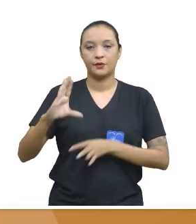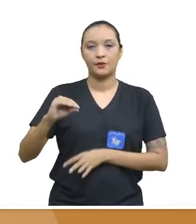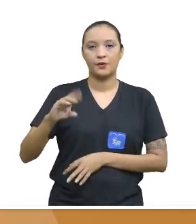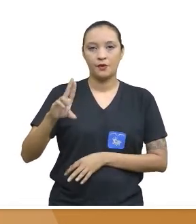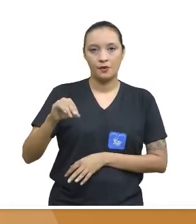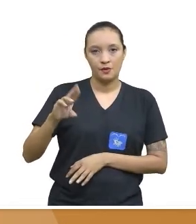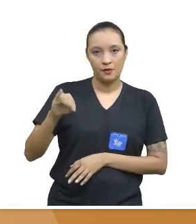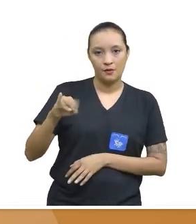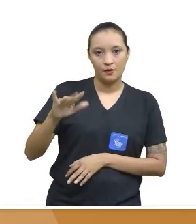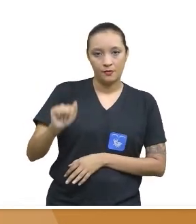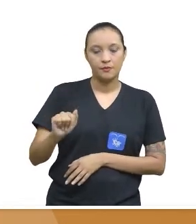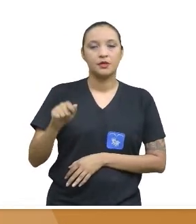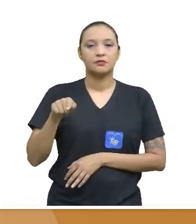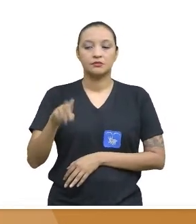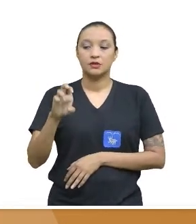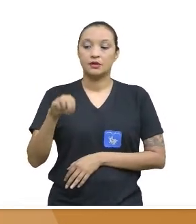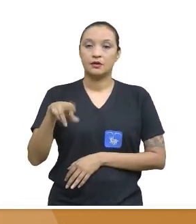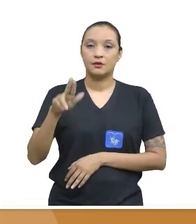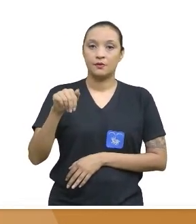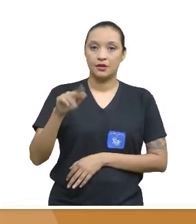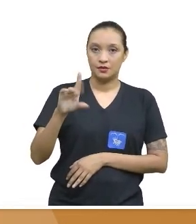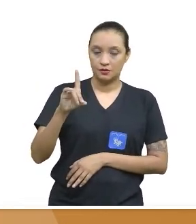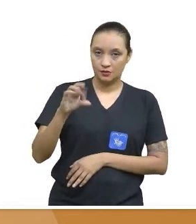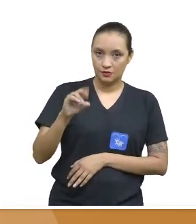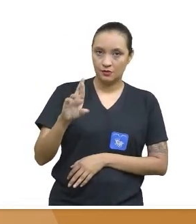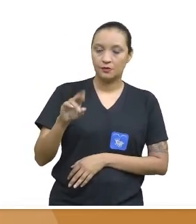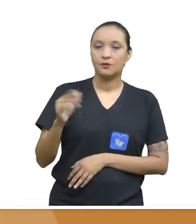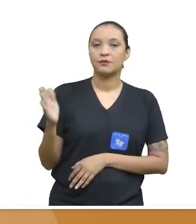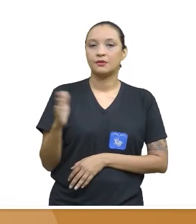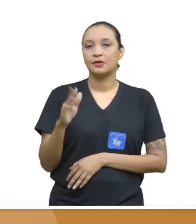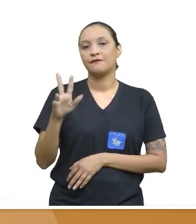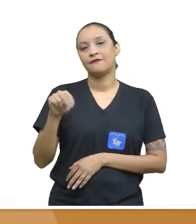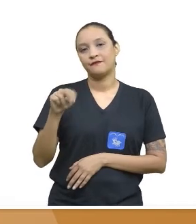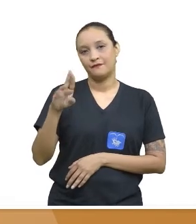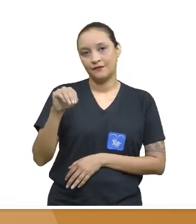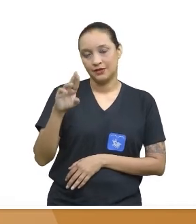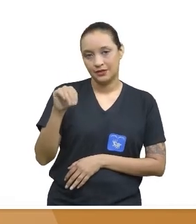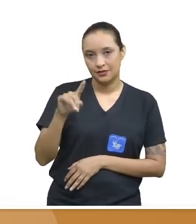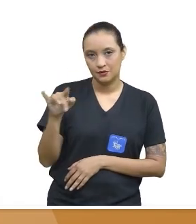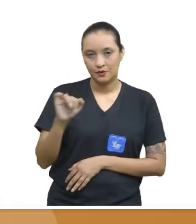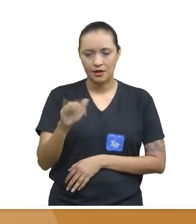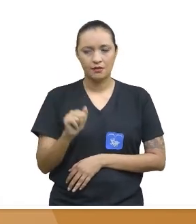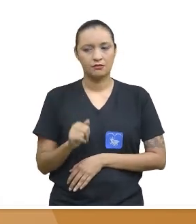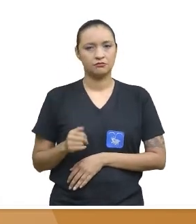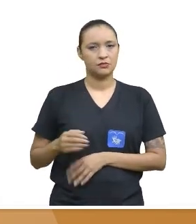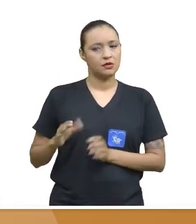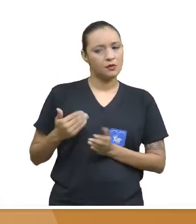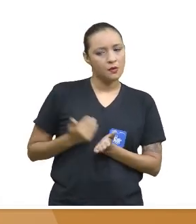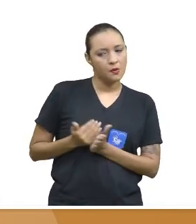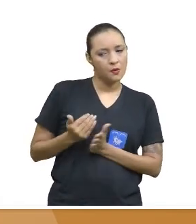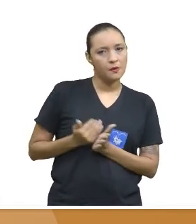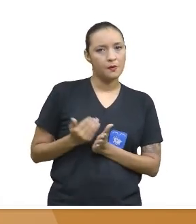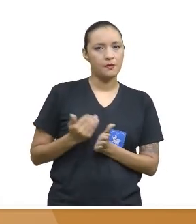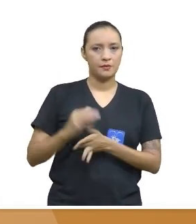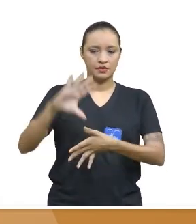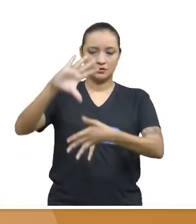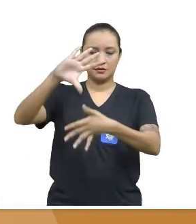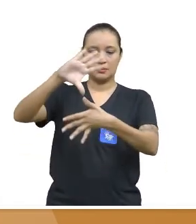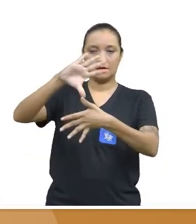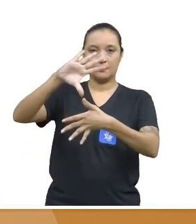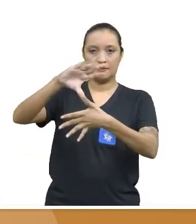Venezuela. Ou seja, Simão Bolívar vinha libertando pelo norte, né, pelo norte da